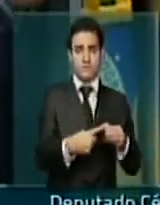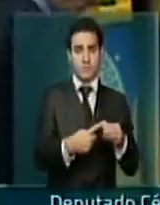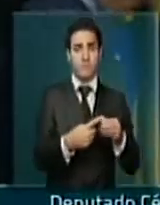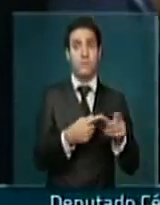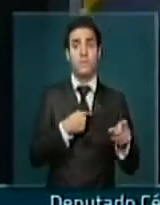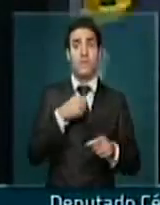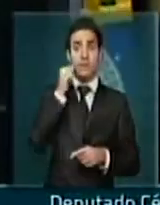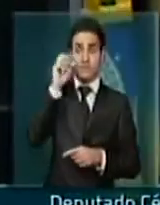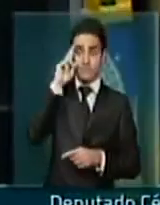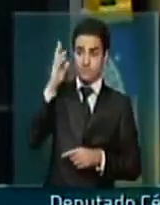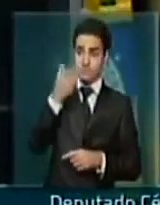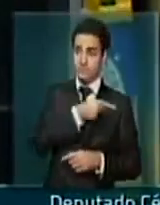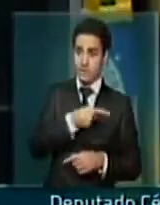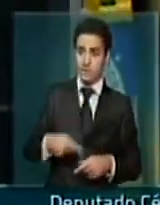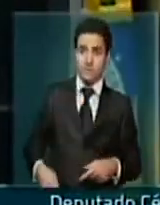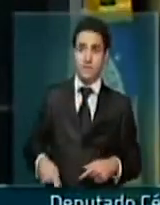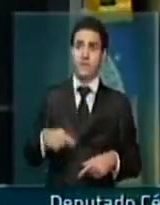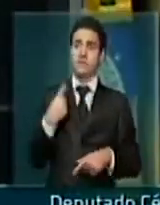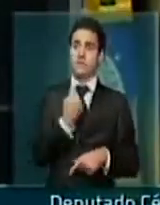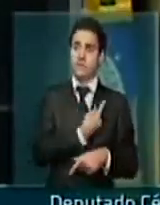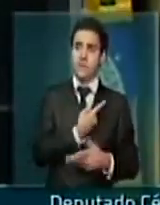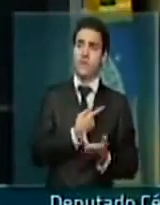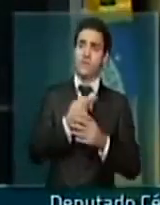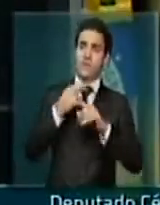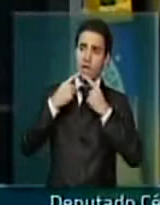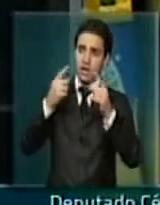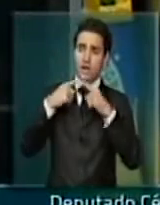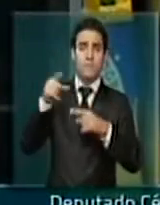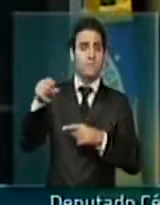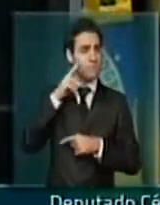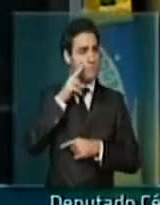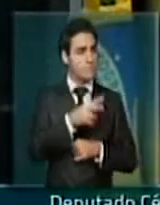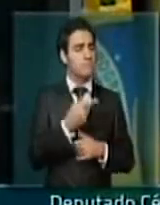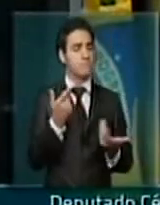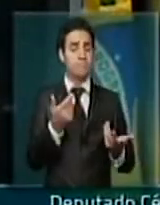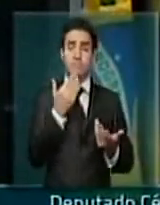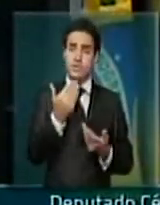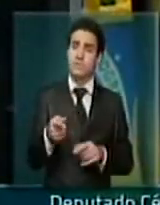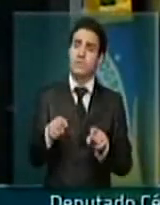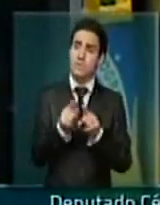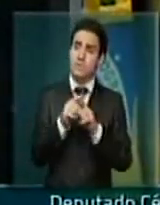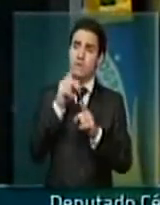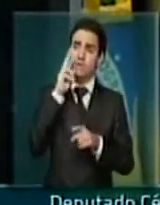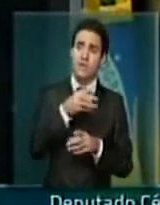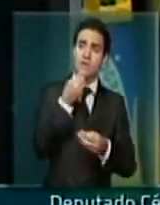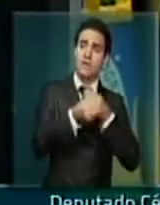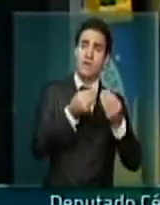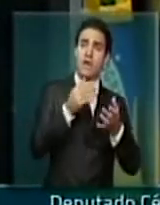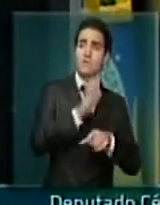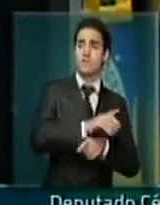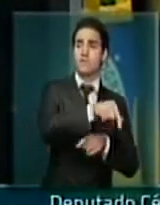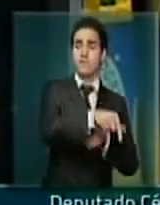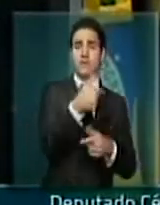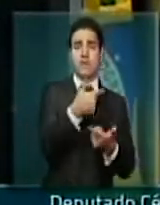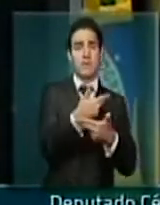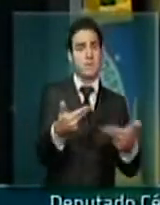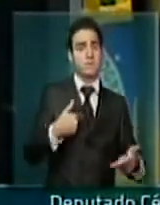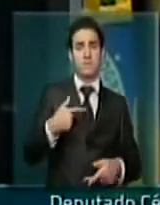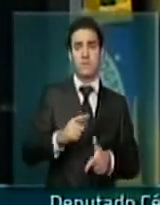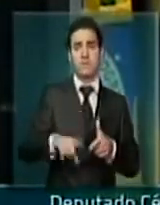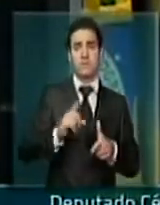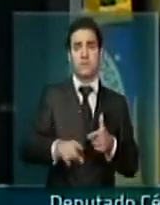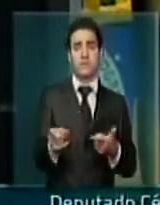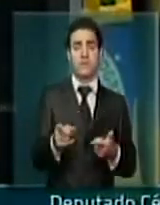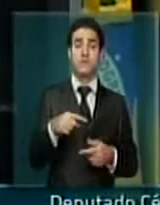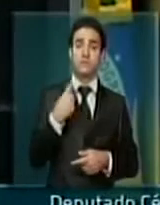muita atenção aos parlamentares e às nossas reivindicações, que olhasse com atenção essa situação. Nós não podemos, nesta